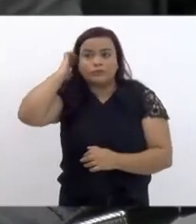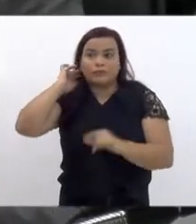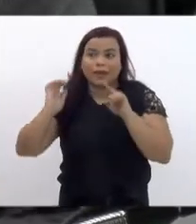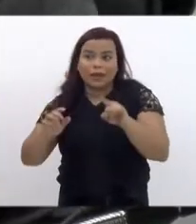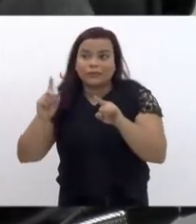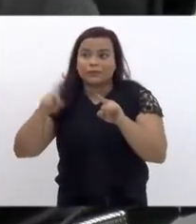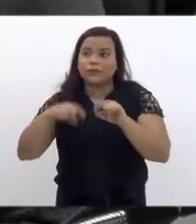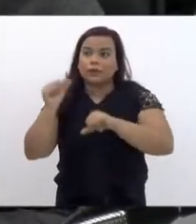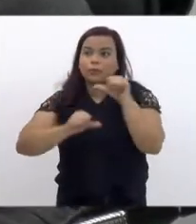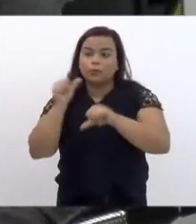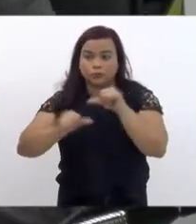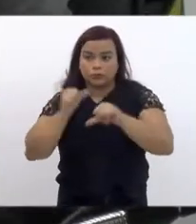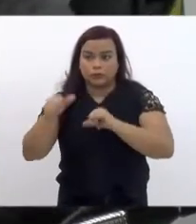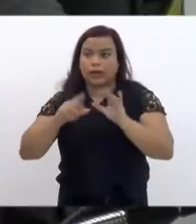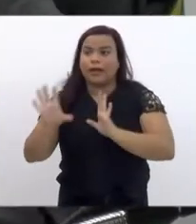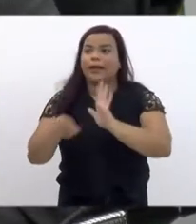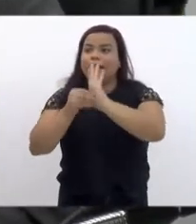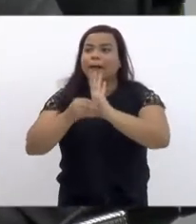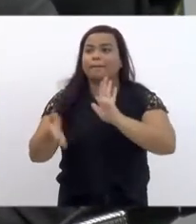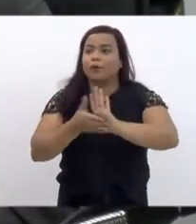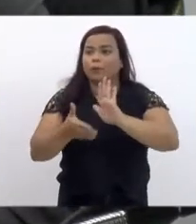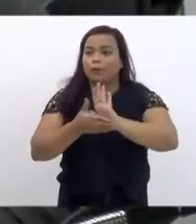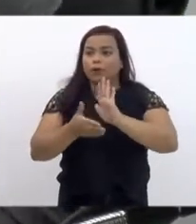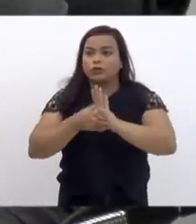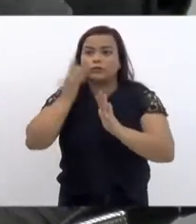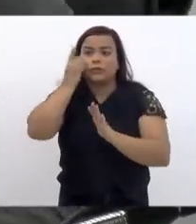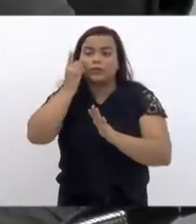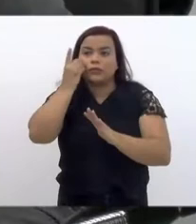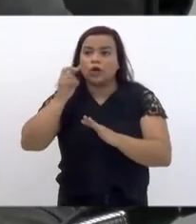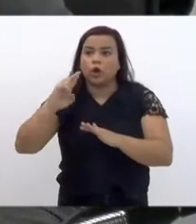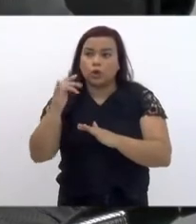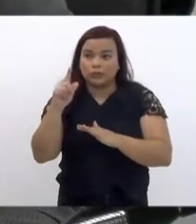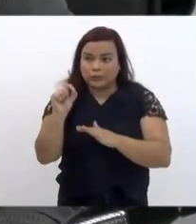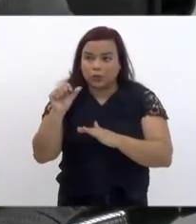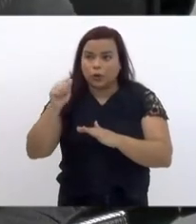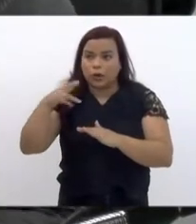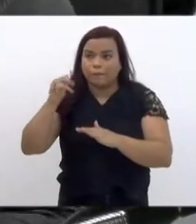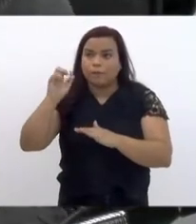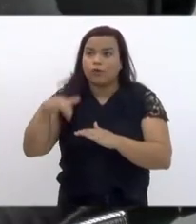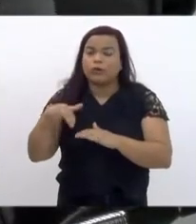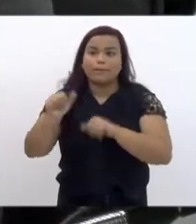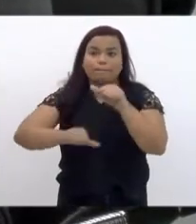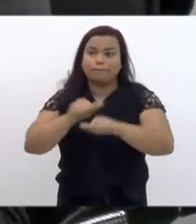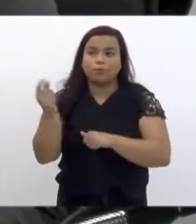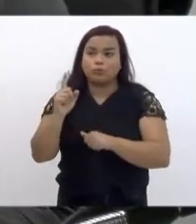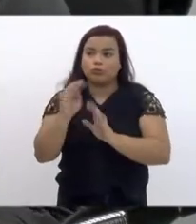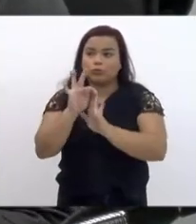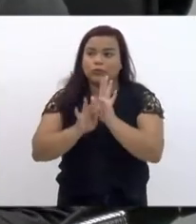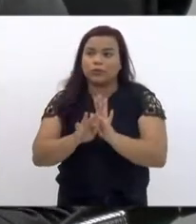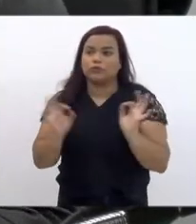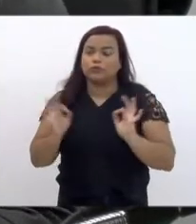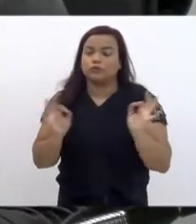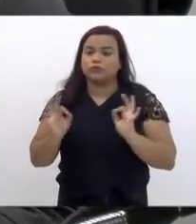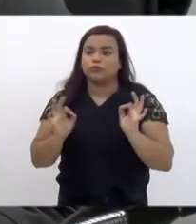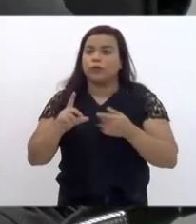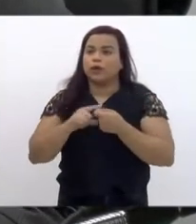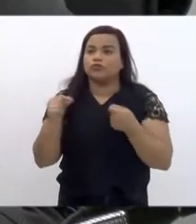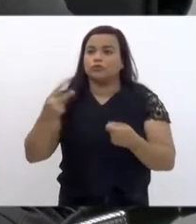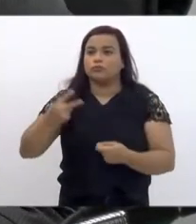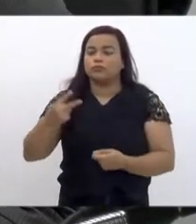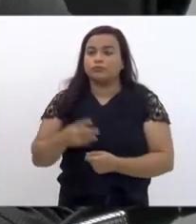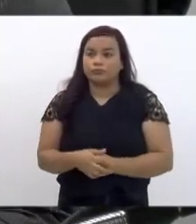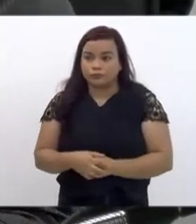modificativa para acrescentar a proposta do deputado Rodrigo Amorim. Não muda o texto do caput, quer dizer, do artigo 2º.